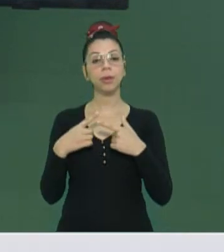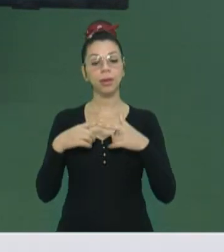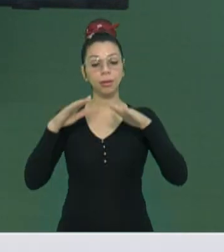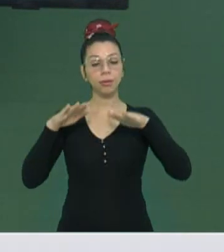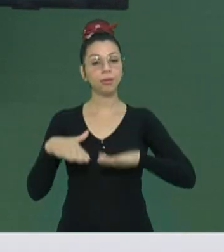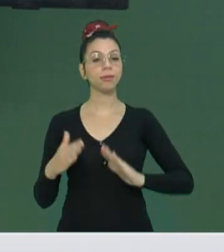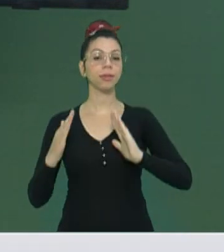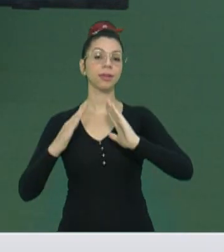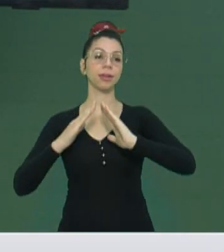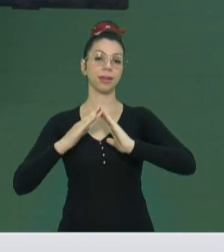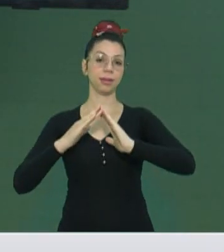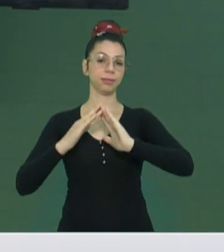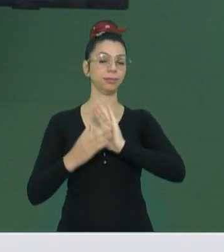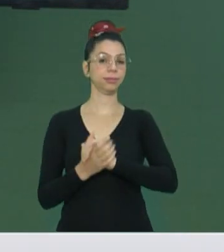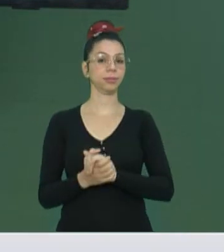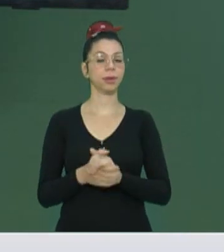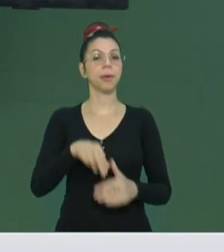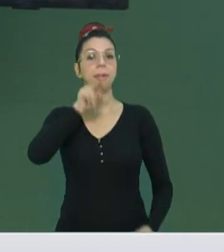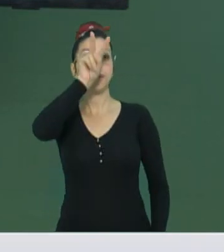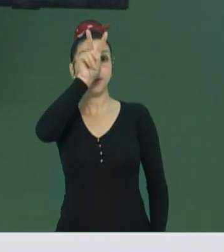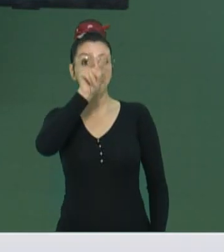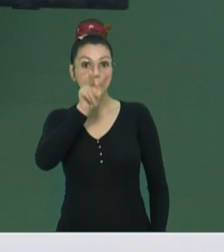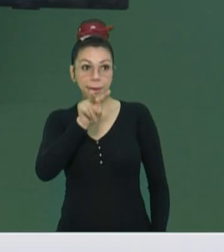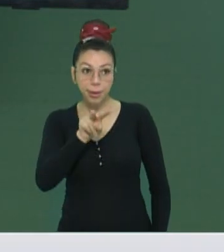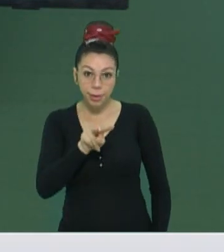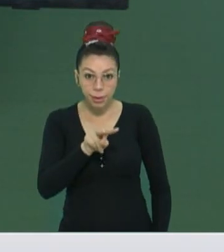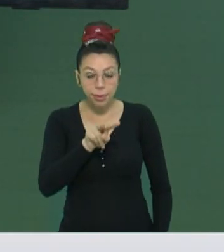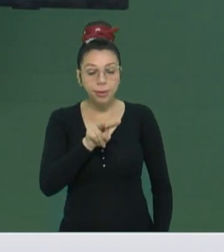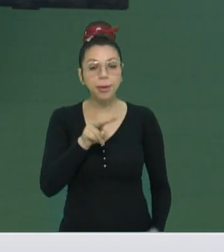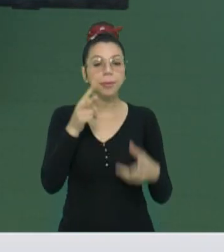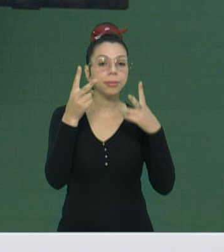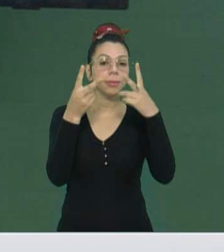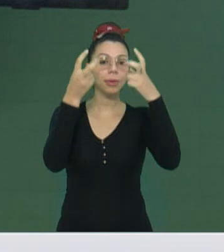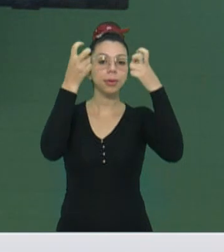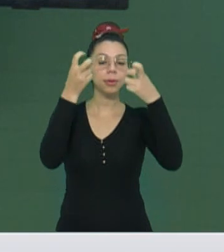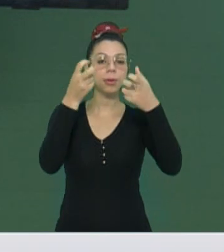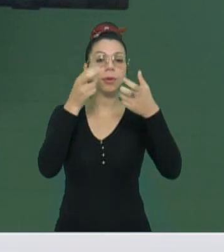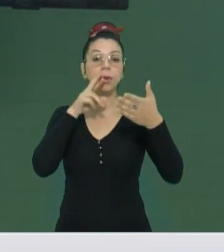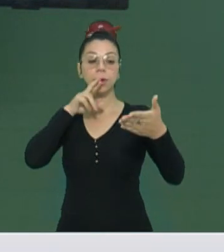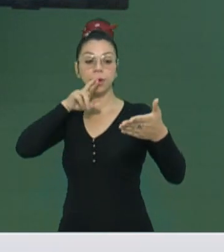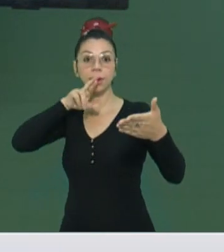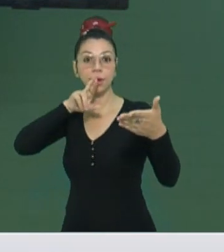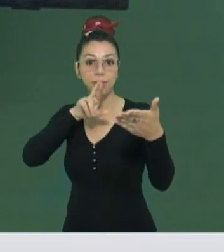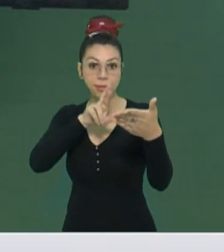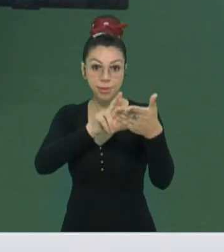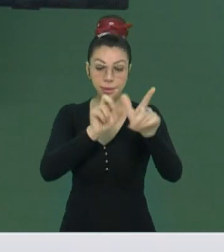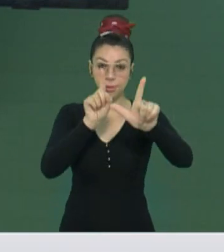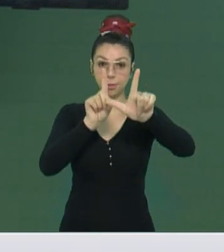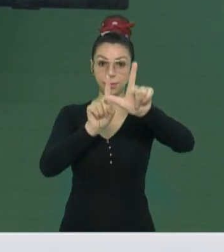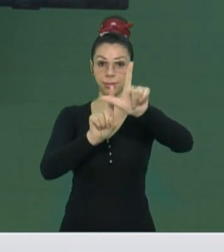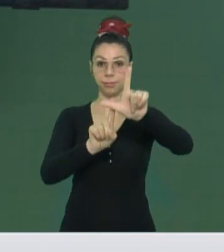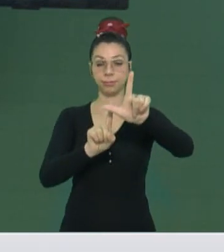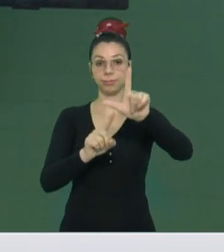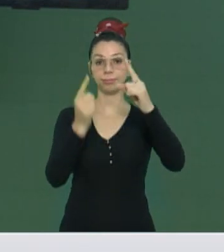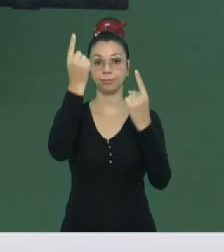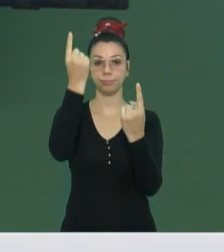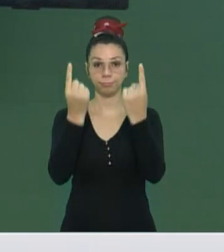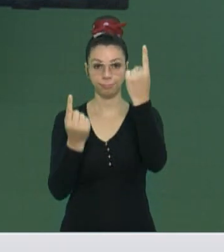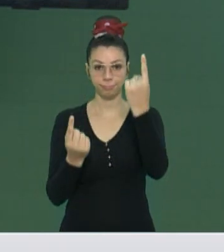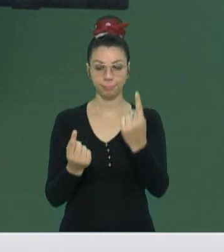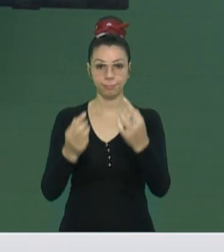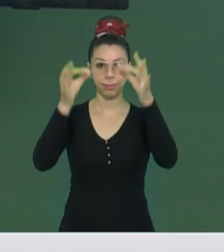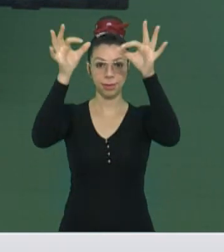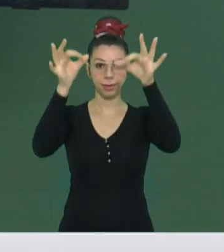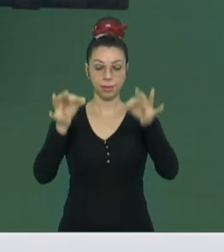casa. Olha para o texto, né, observa bem e marque uma dessas alternativas. Eu